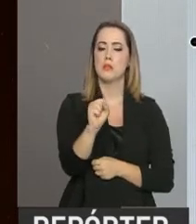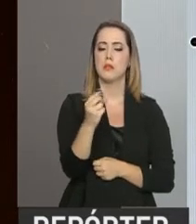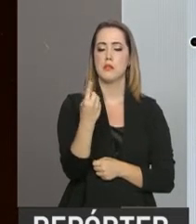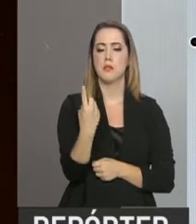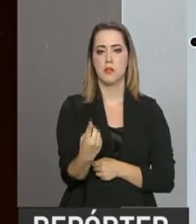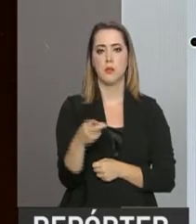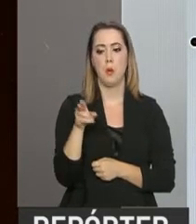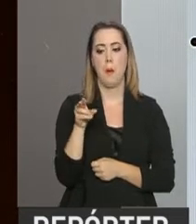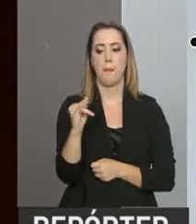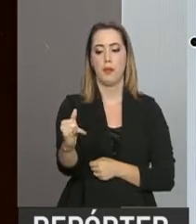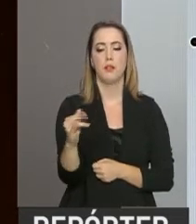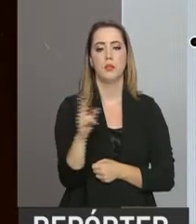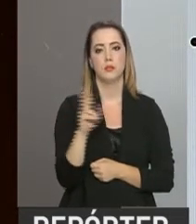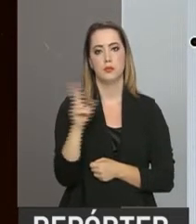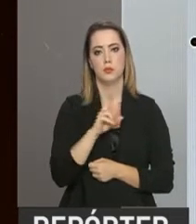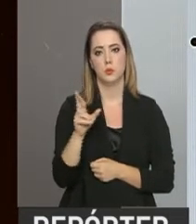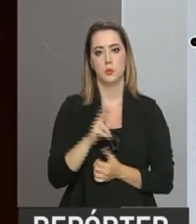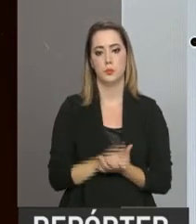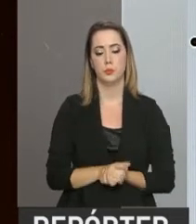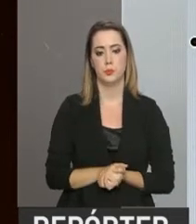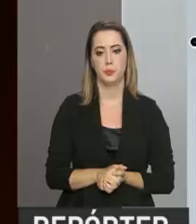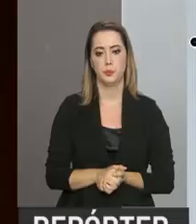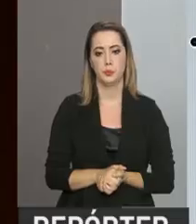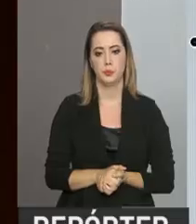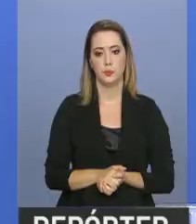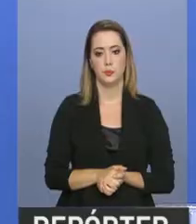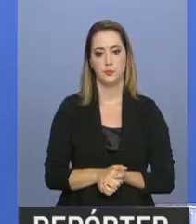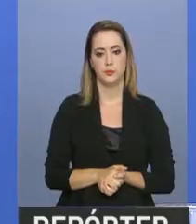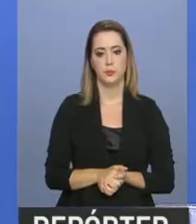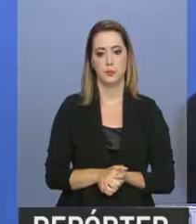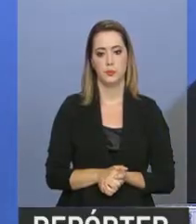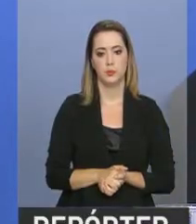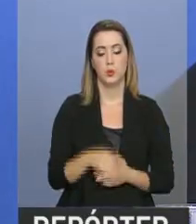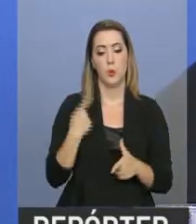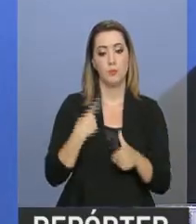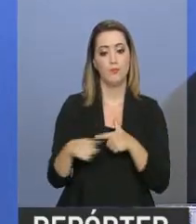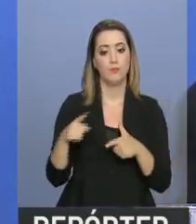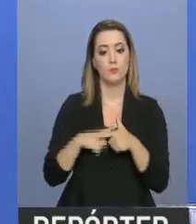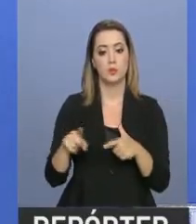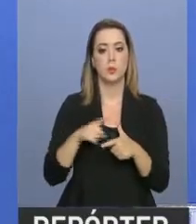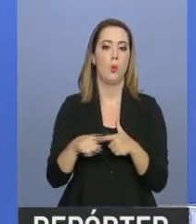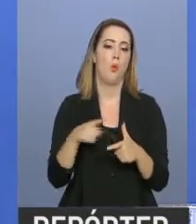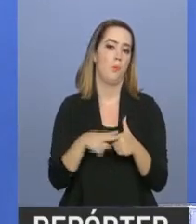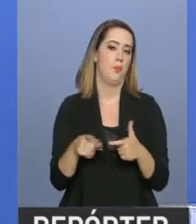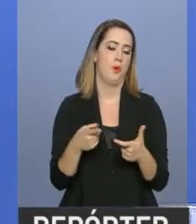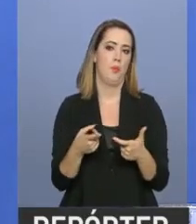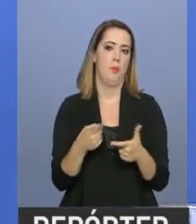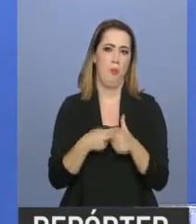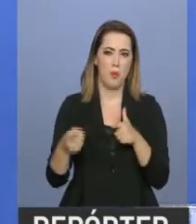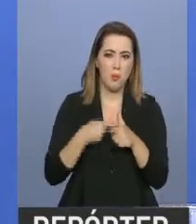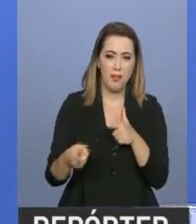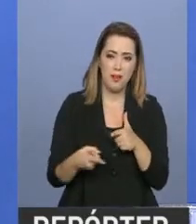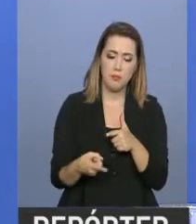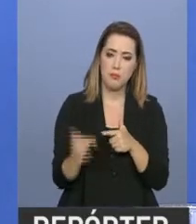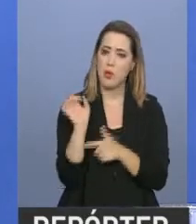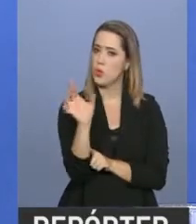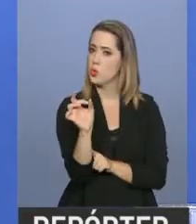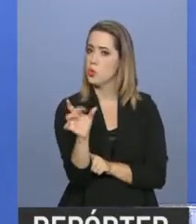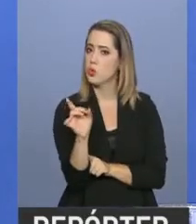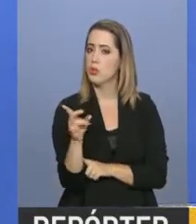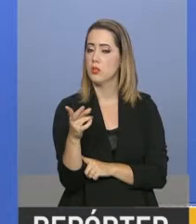bilhões de reais o problema não é só no